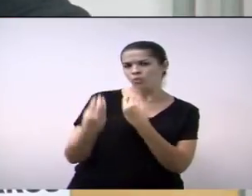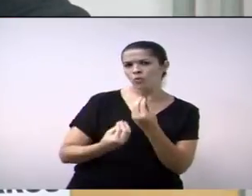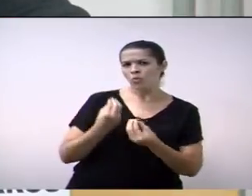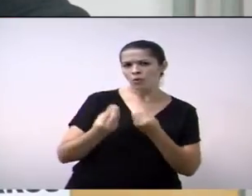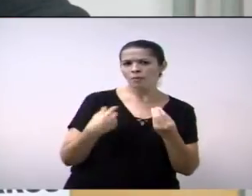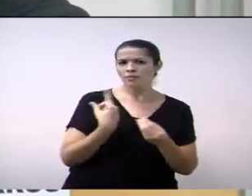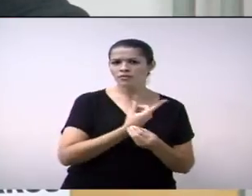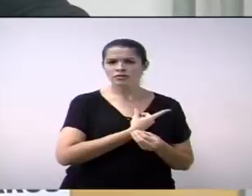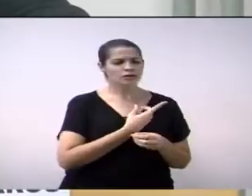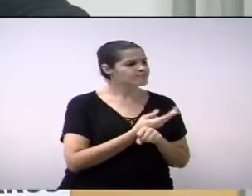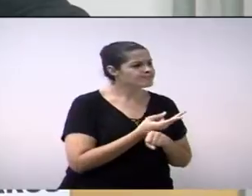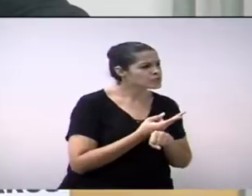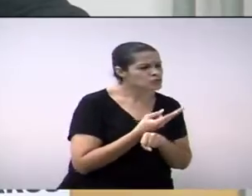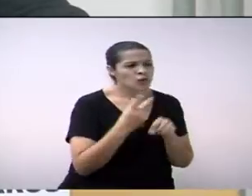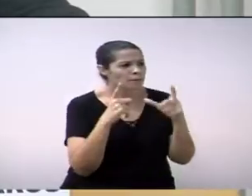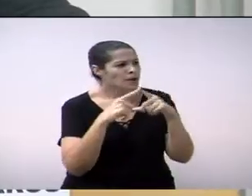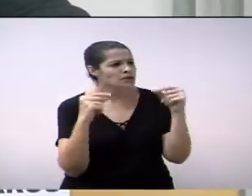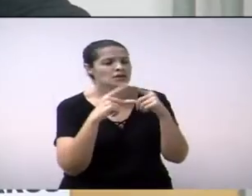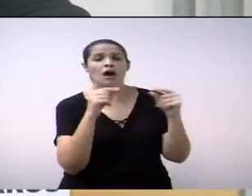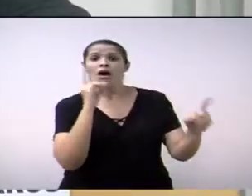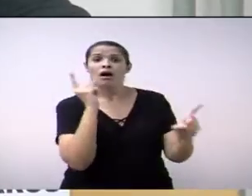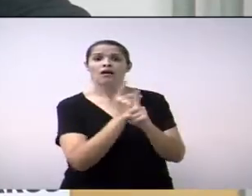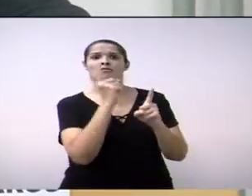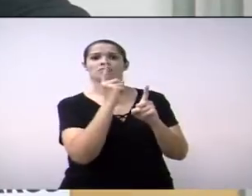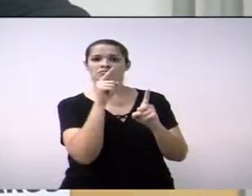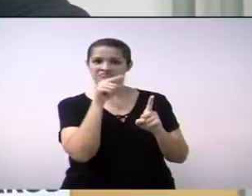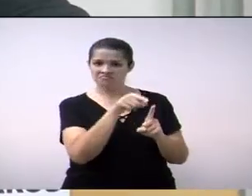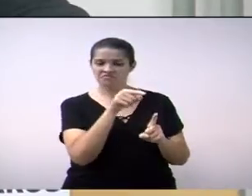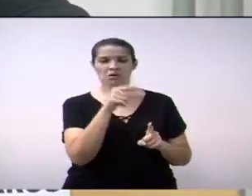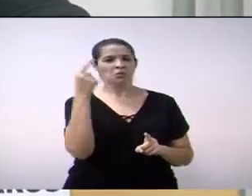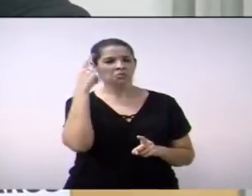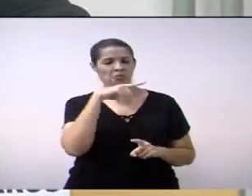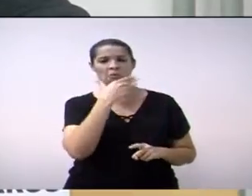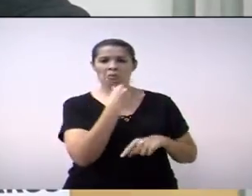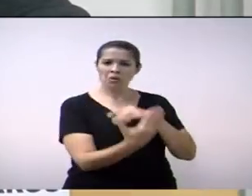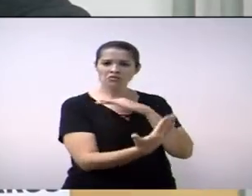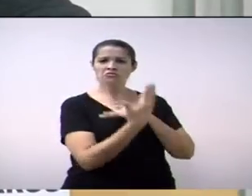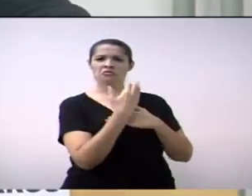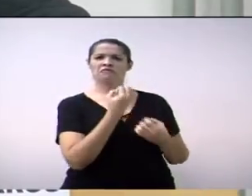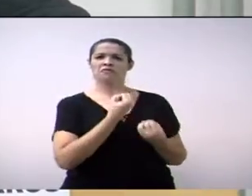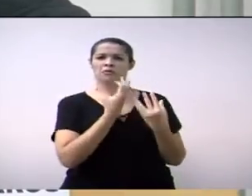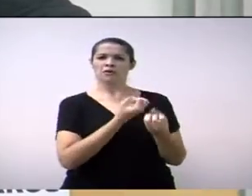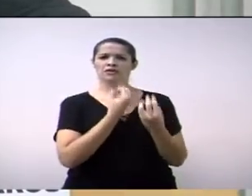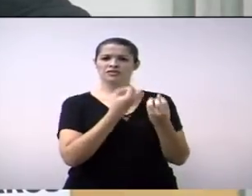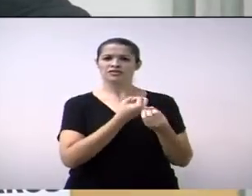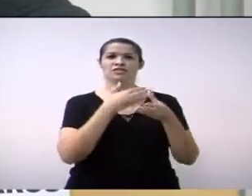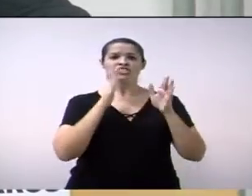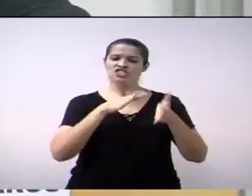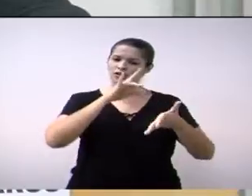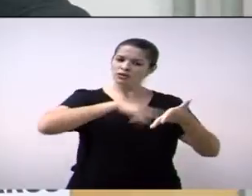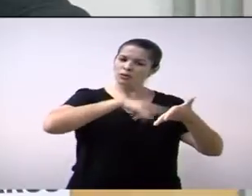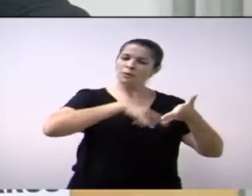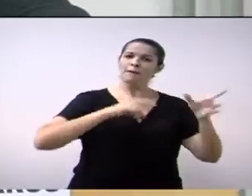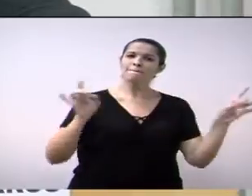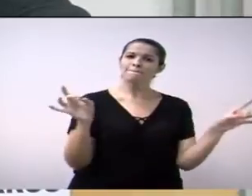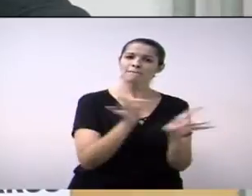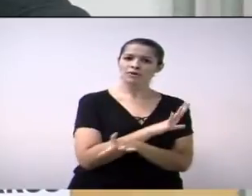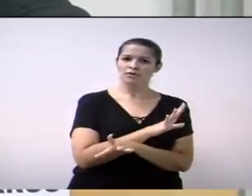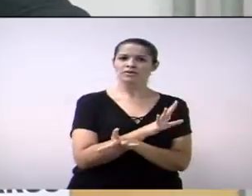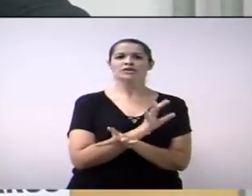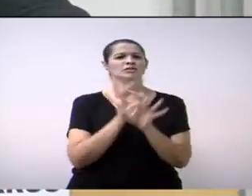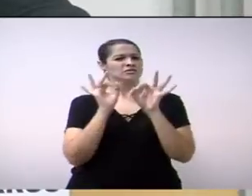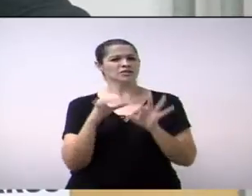bem receptivo, foi proativo, solícito, e eles já estão com toda a documentação. Tenho certeza que nós